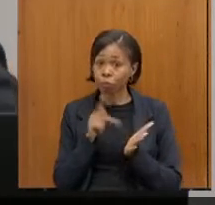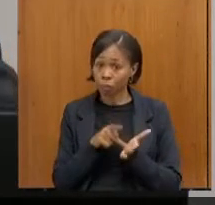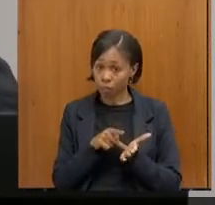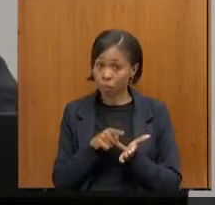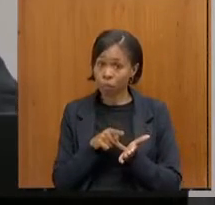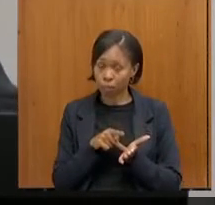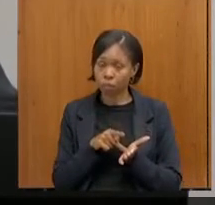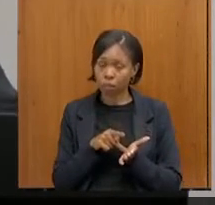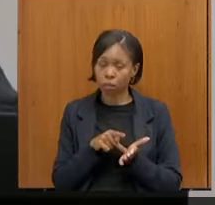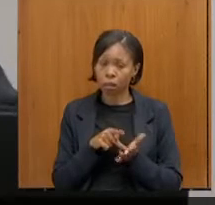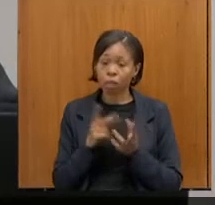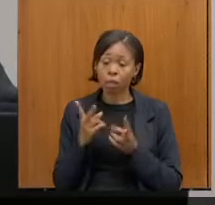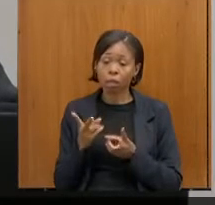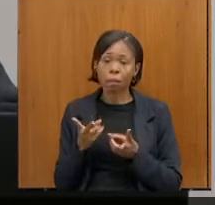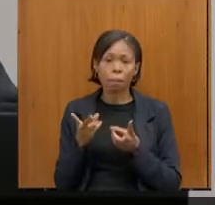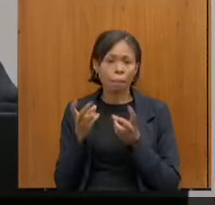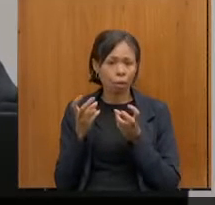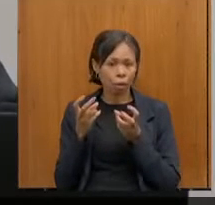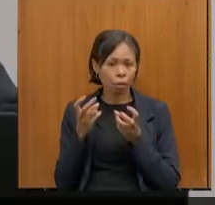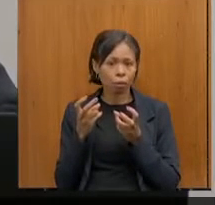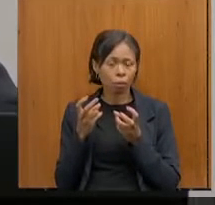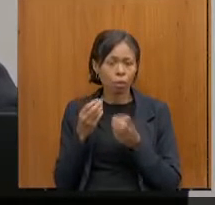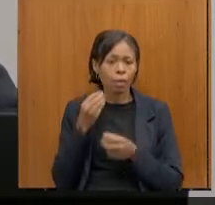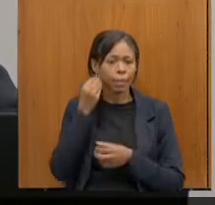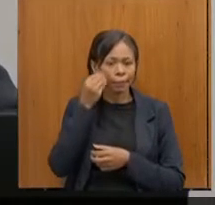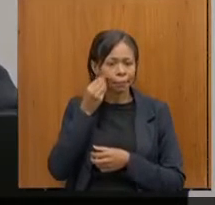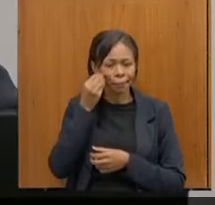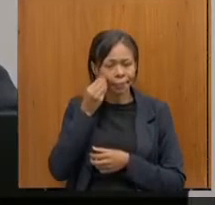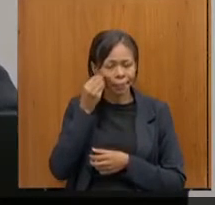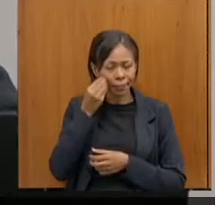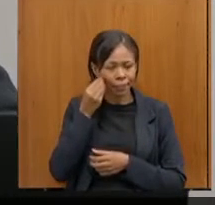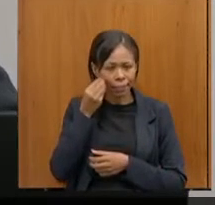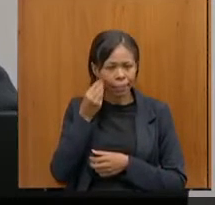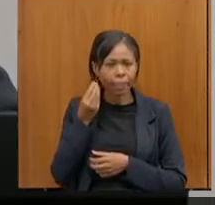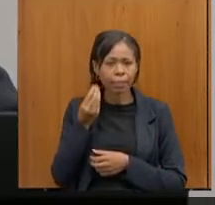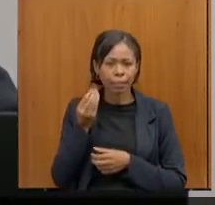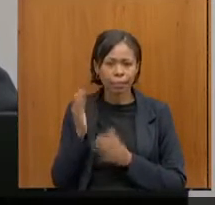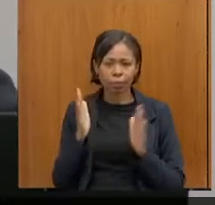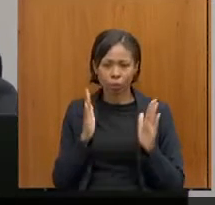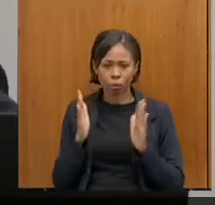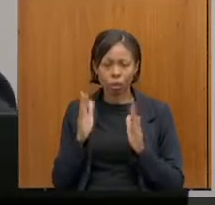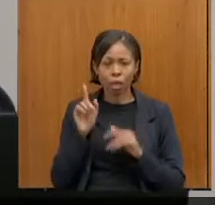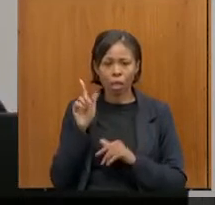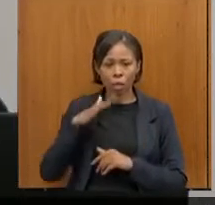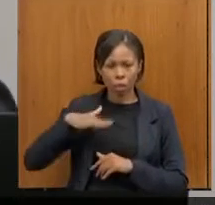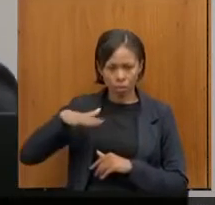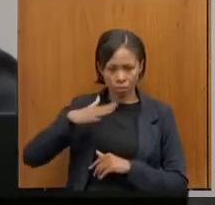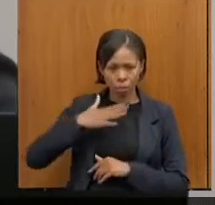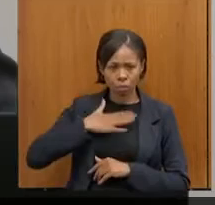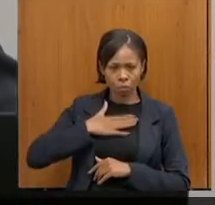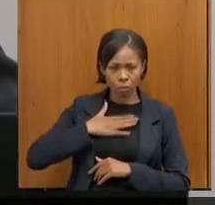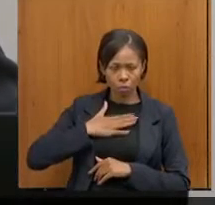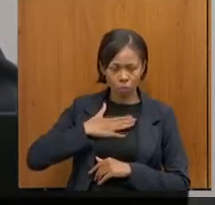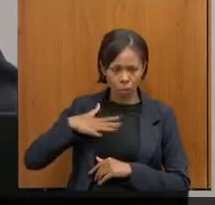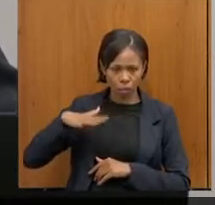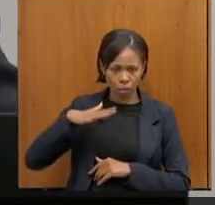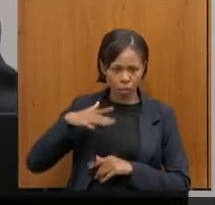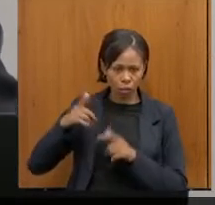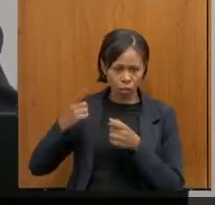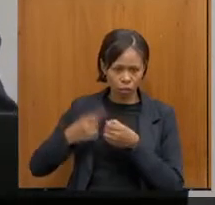a gente pode perceber na nossa vivência do dia a dia em nosso mandato lá na minha região eu vem